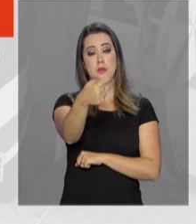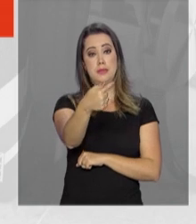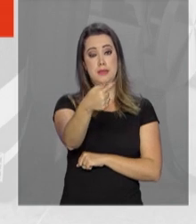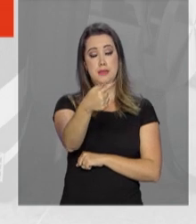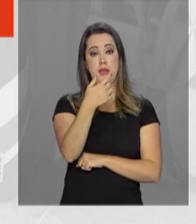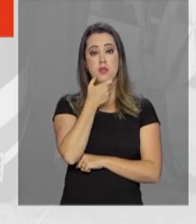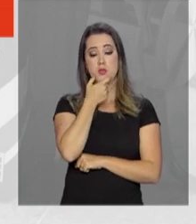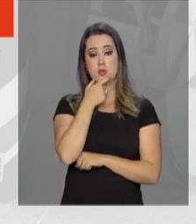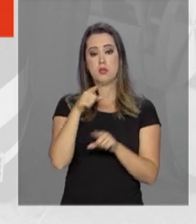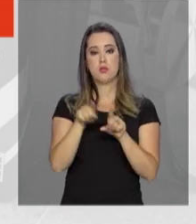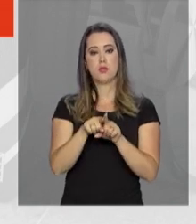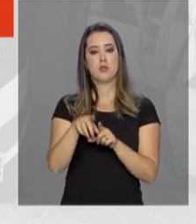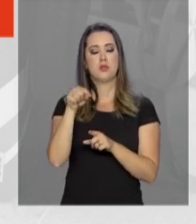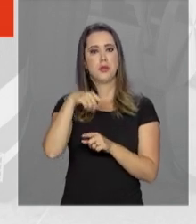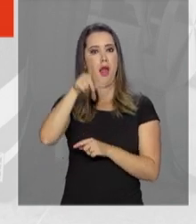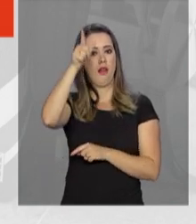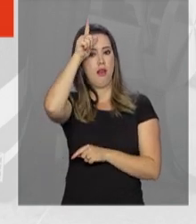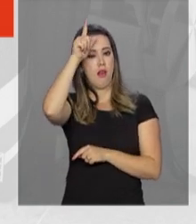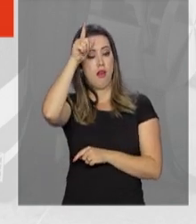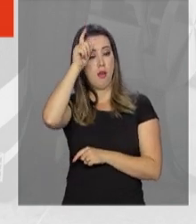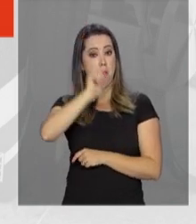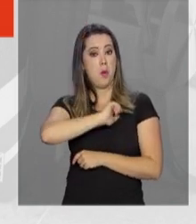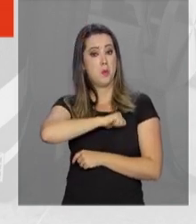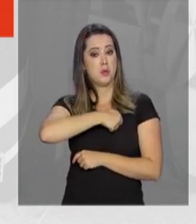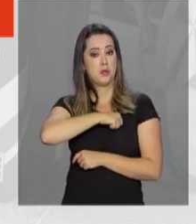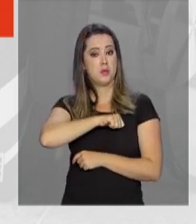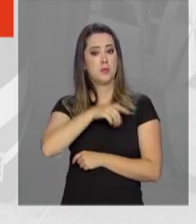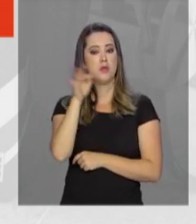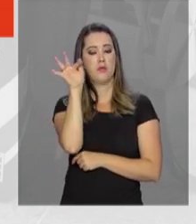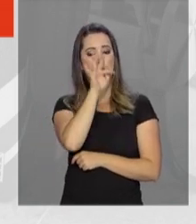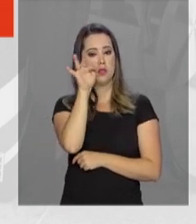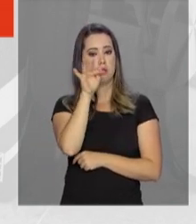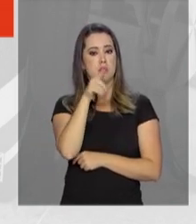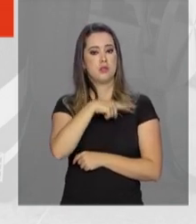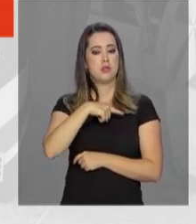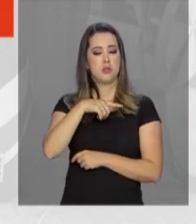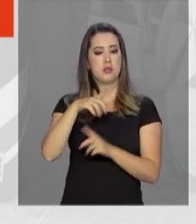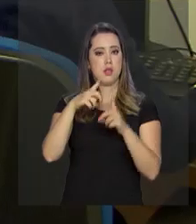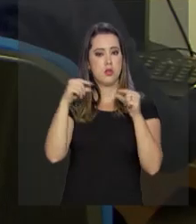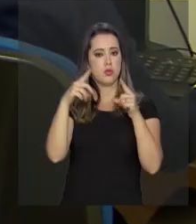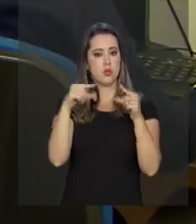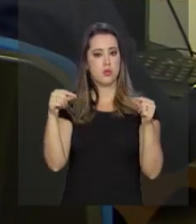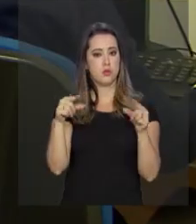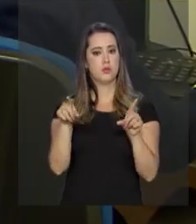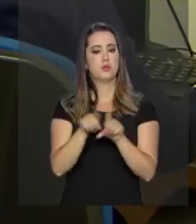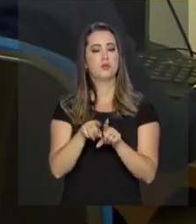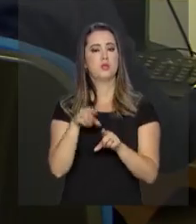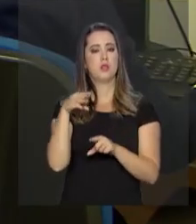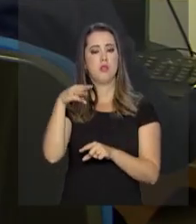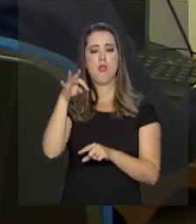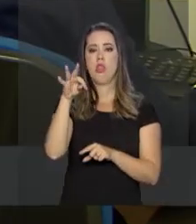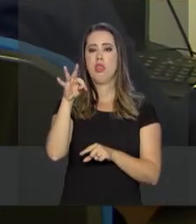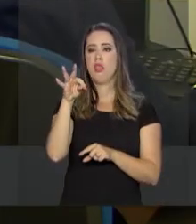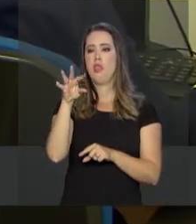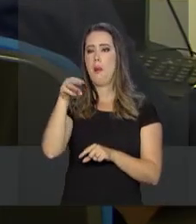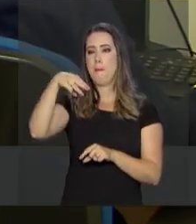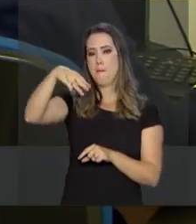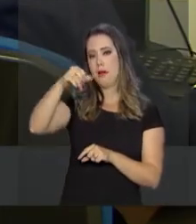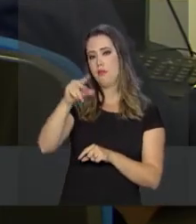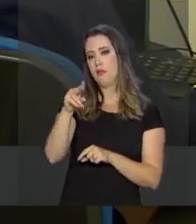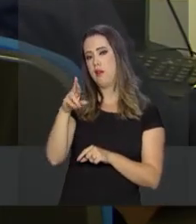incluindo alemão espanhol francês japonês e até mandarem tanto alunos de graduação alunos de